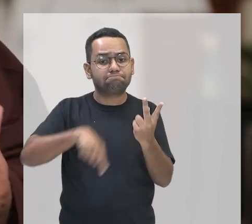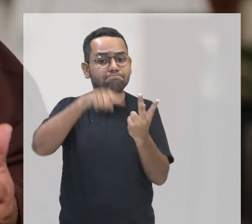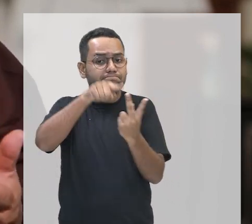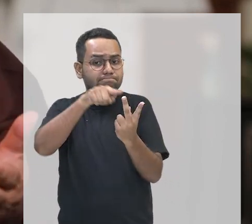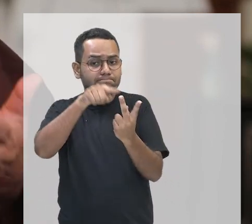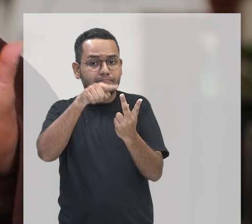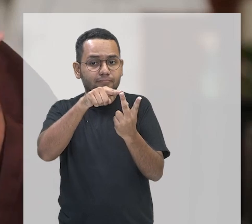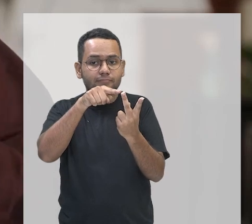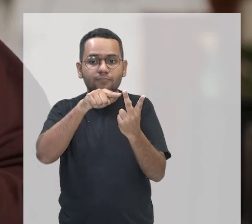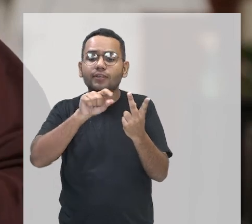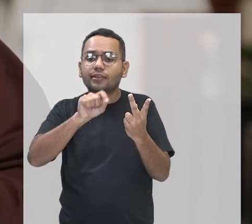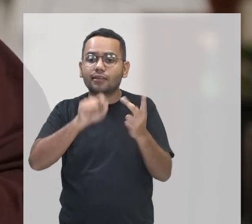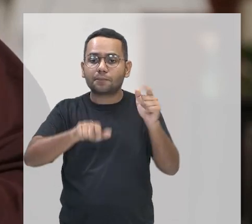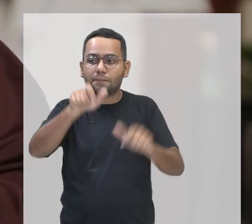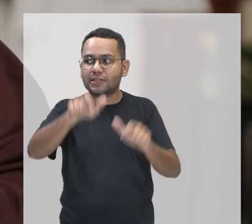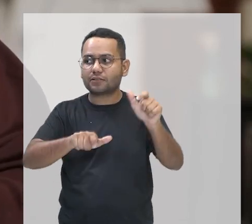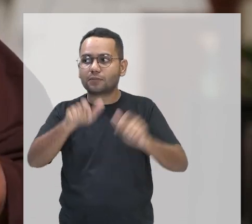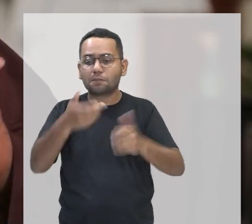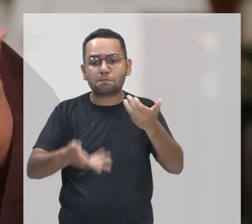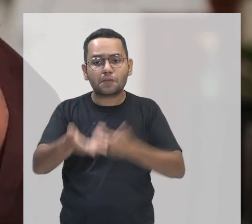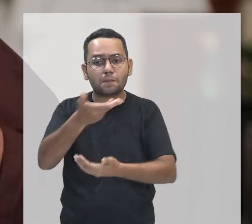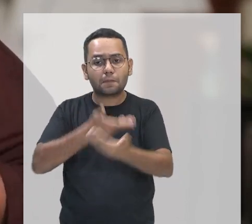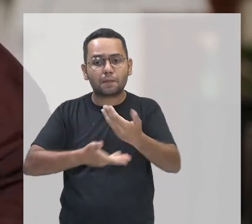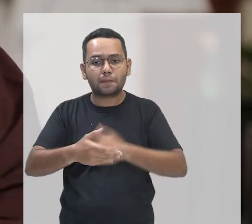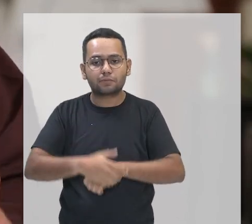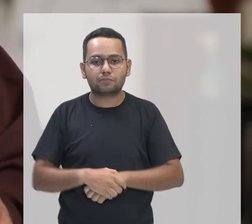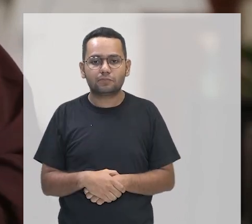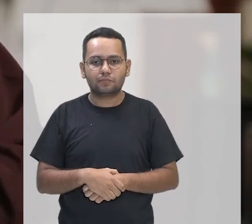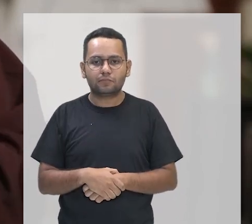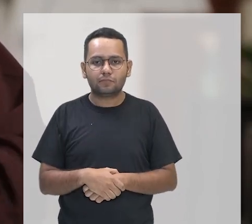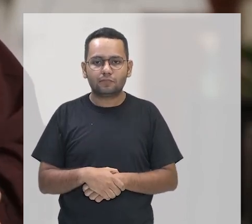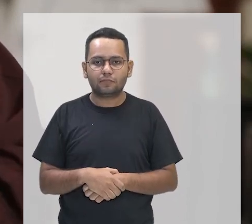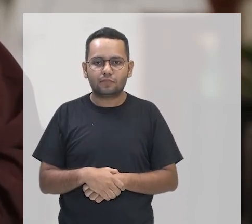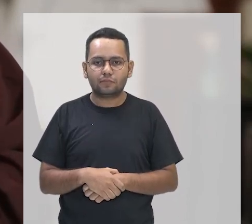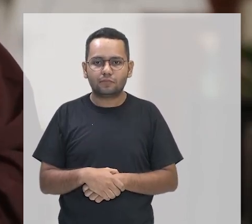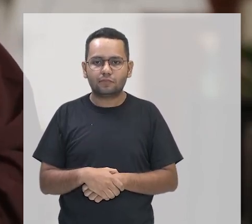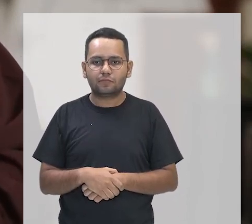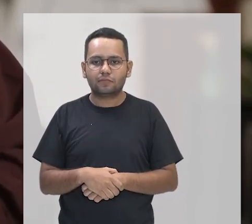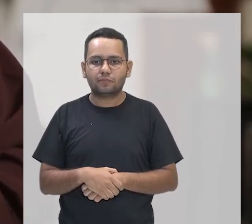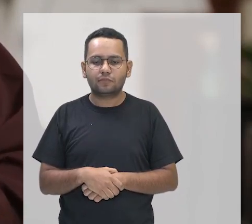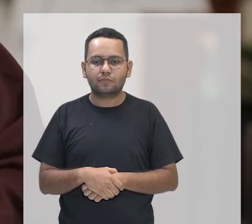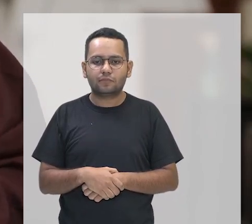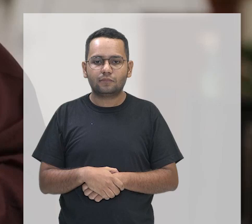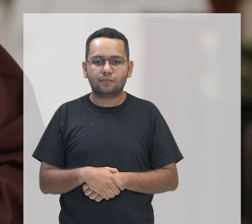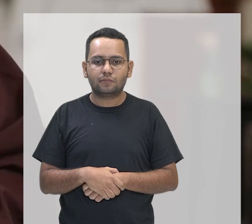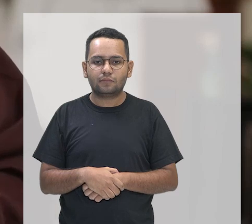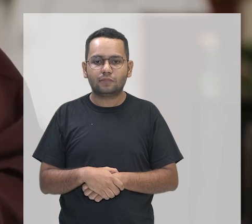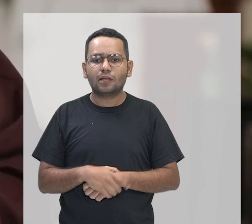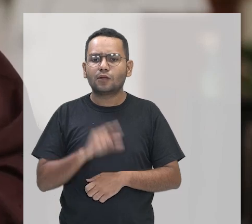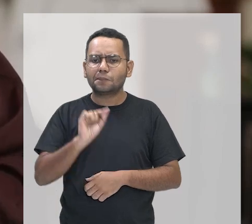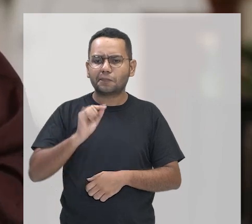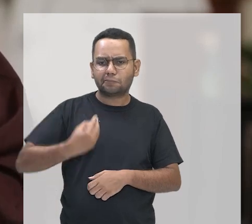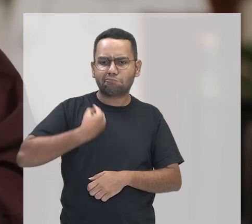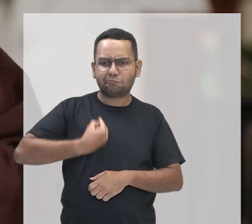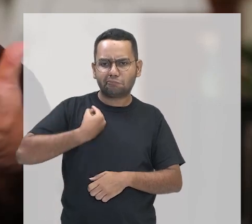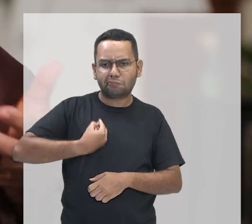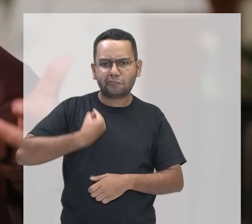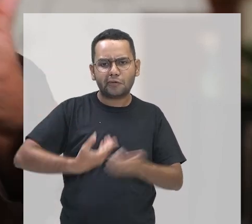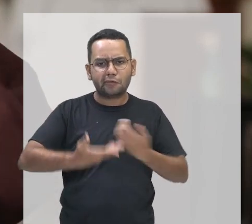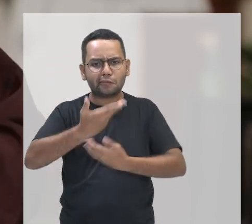são relacionados com a pessoa, algo que parte do coração, da vivência profunda